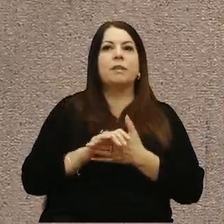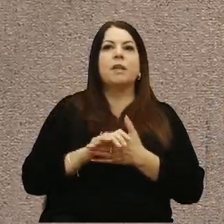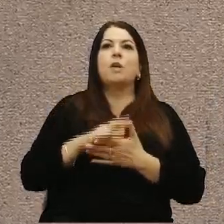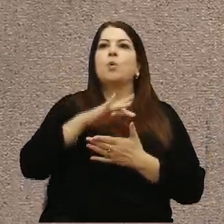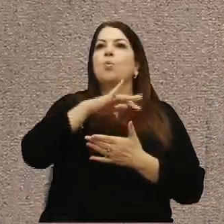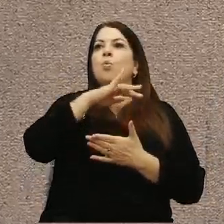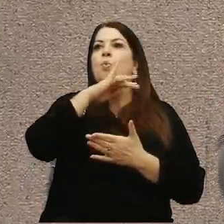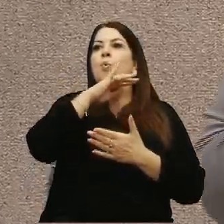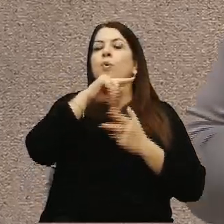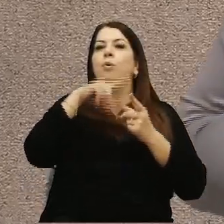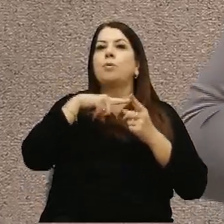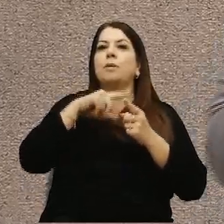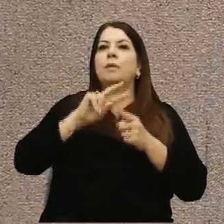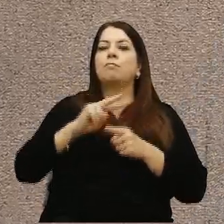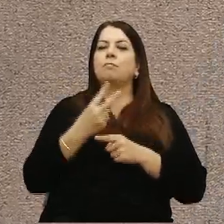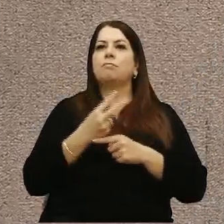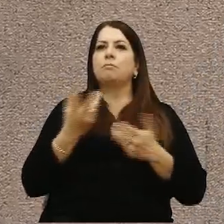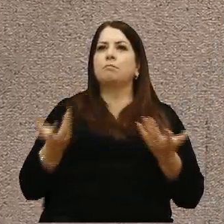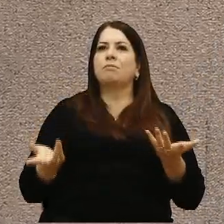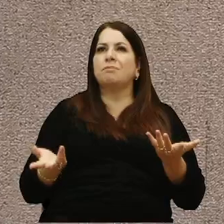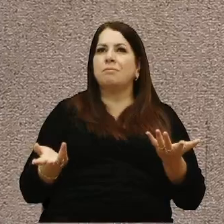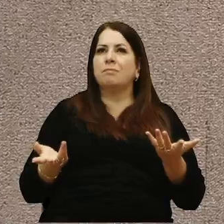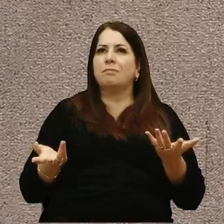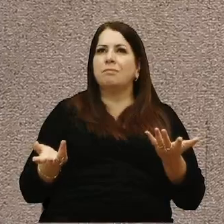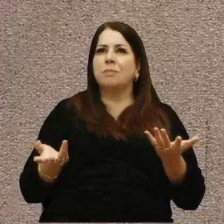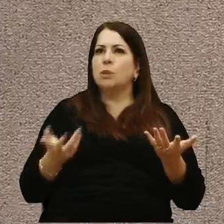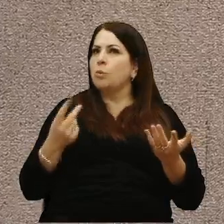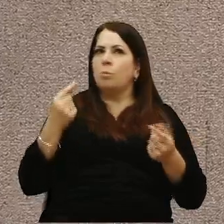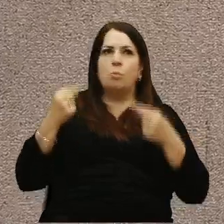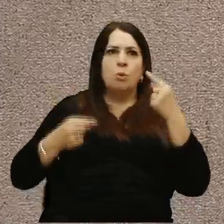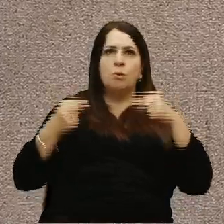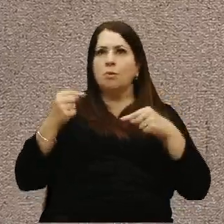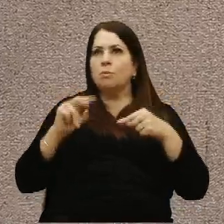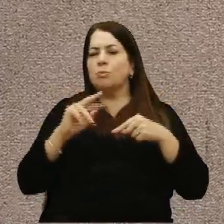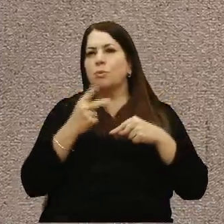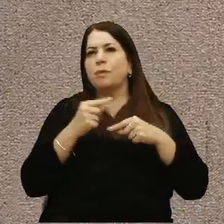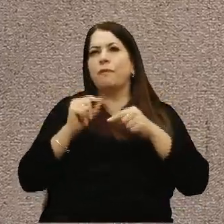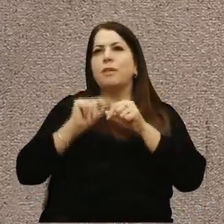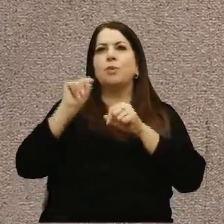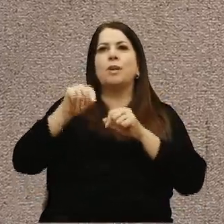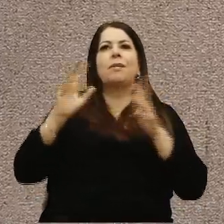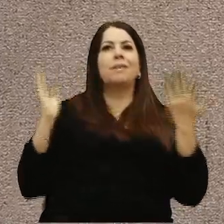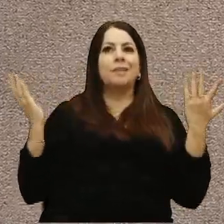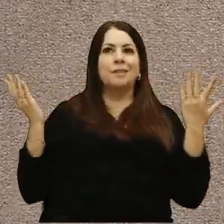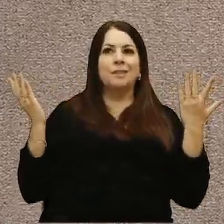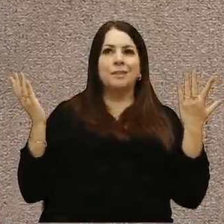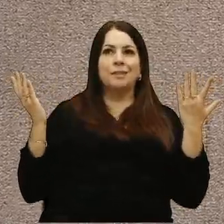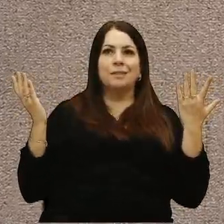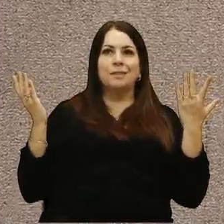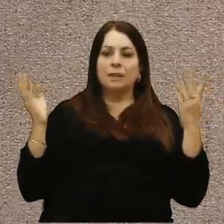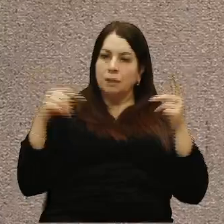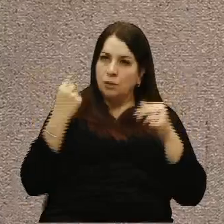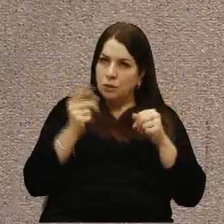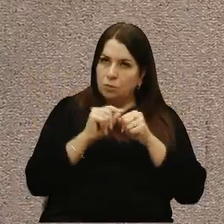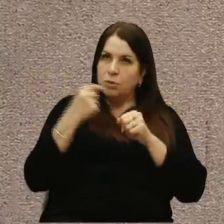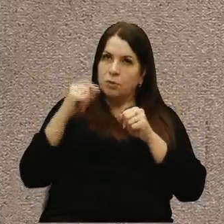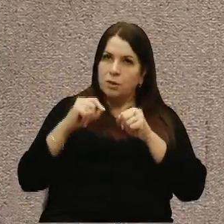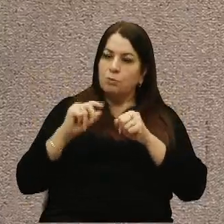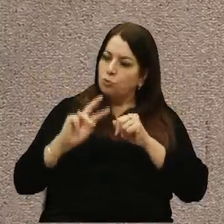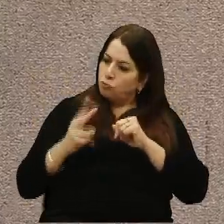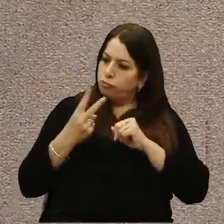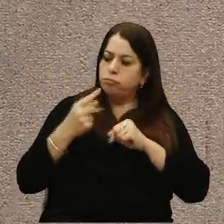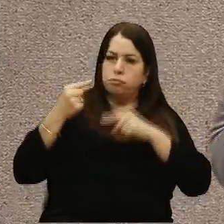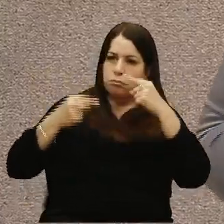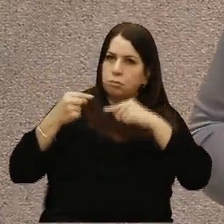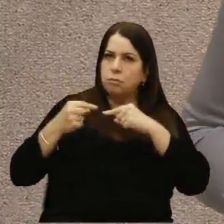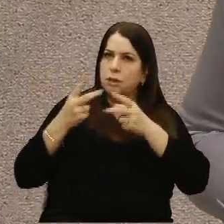ruim quando a gente tem distorções. Mas se nós não puder tiver distorção, nós estamos fazendo o que aqui, tchê? A gente precisa ter distorções aqui